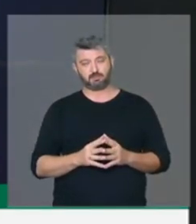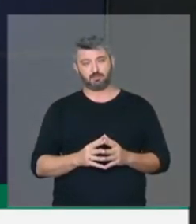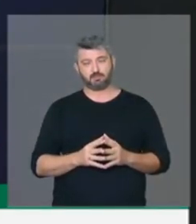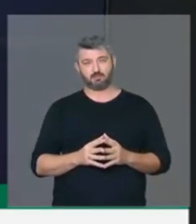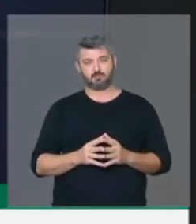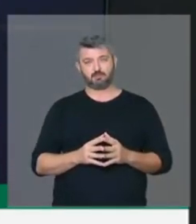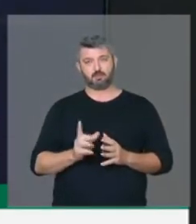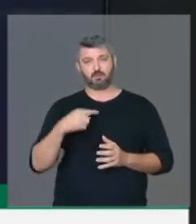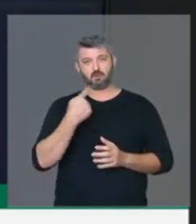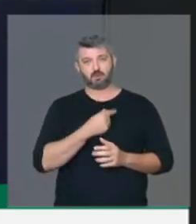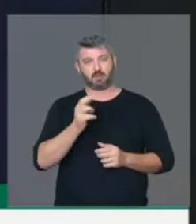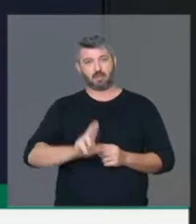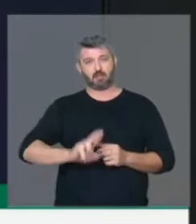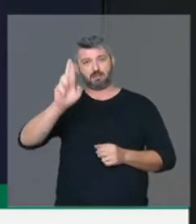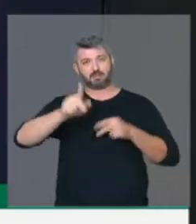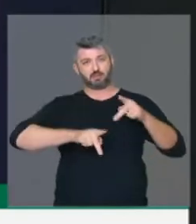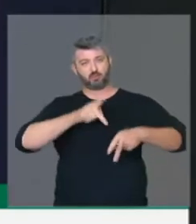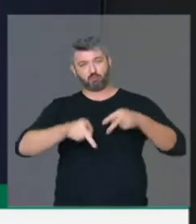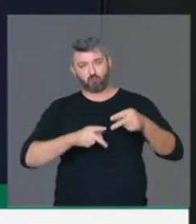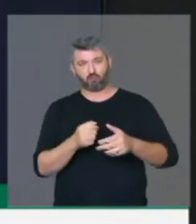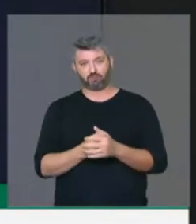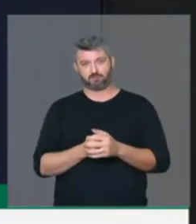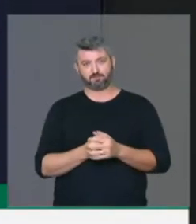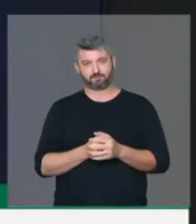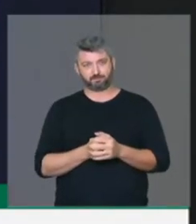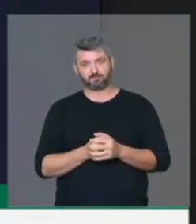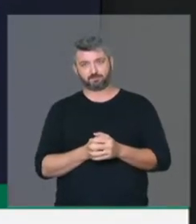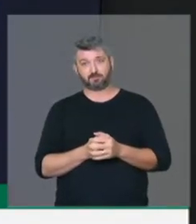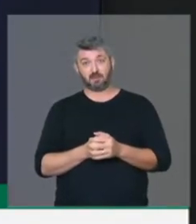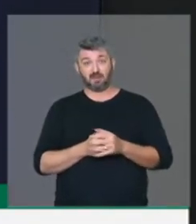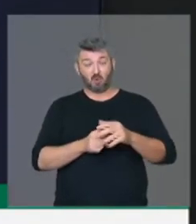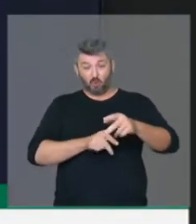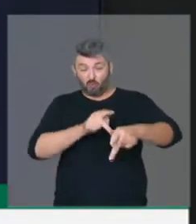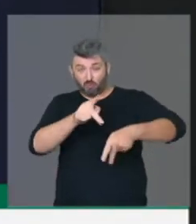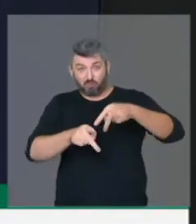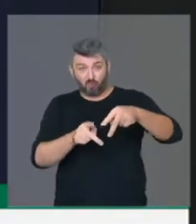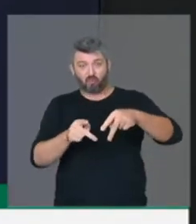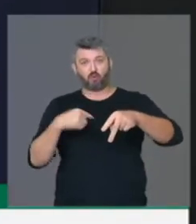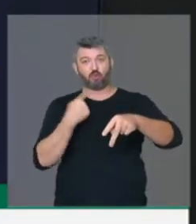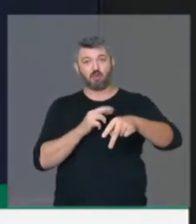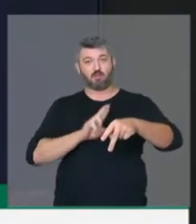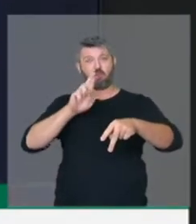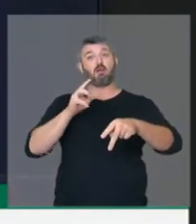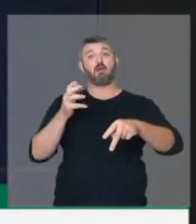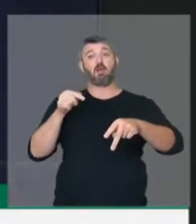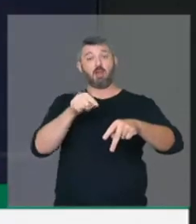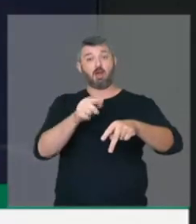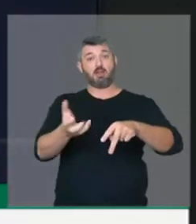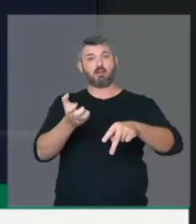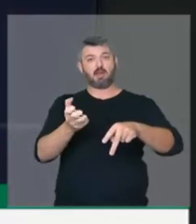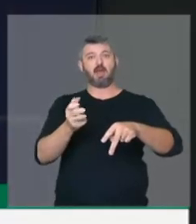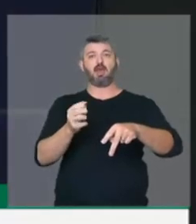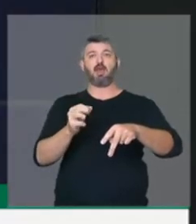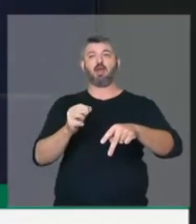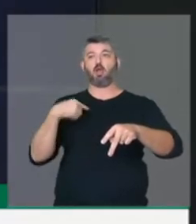Nós somos representantes do povo, senhor presidente. E esse povo quer que nós continuemos falando por